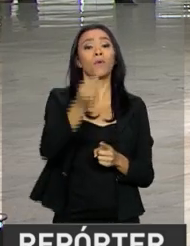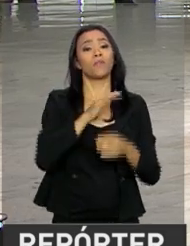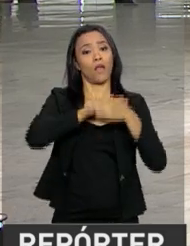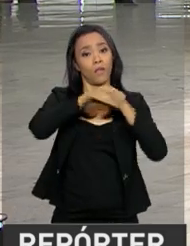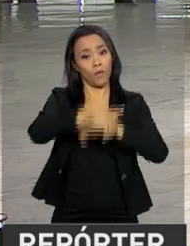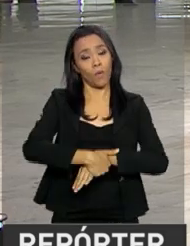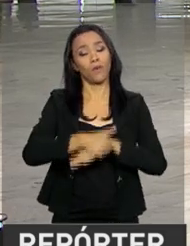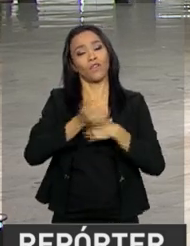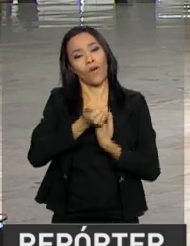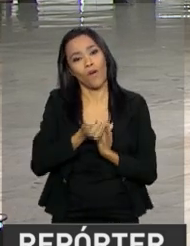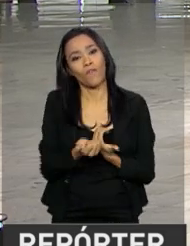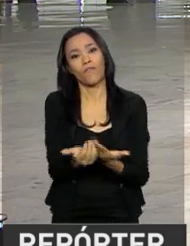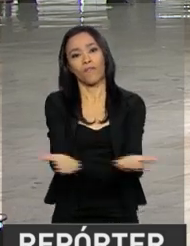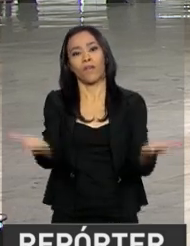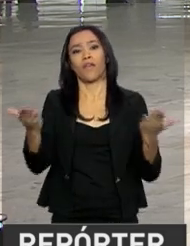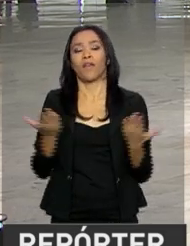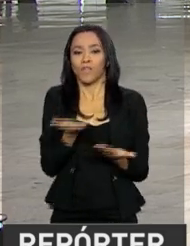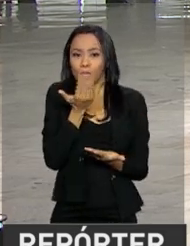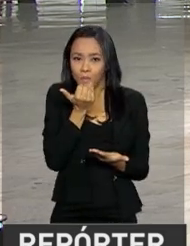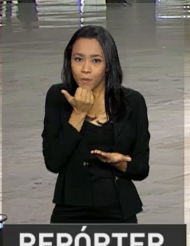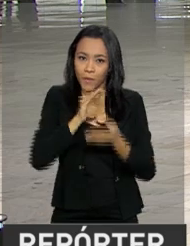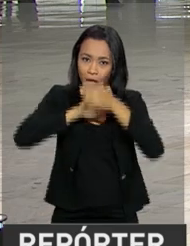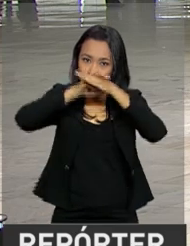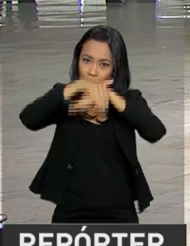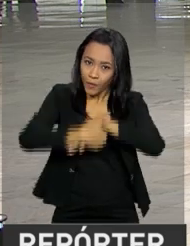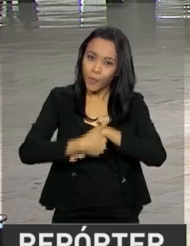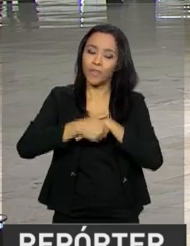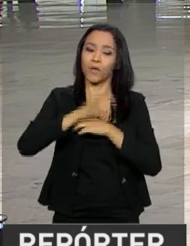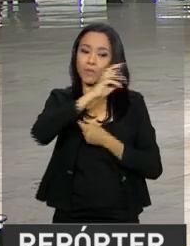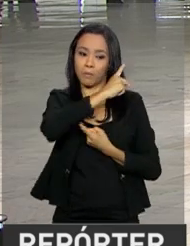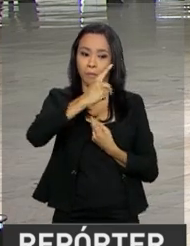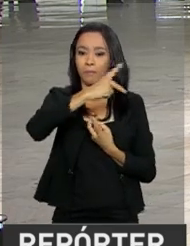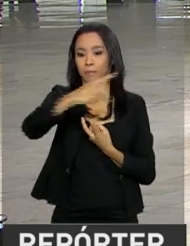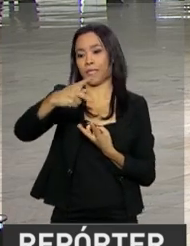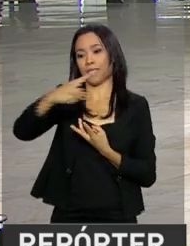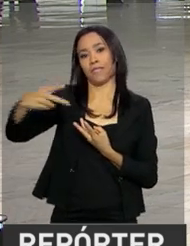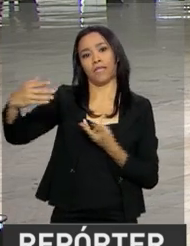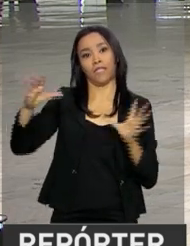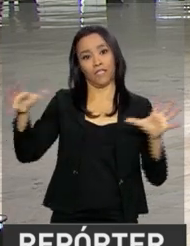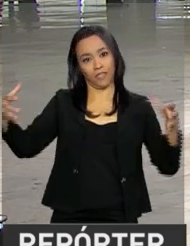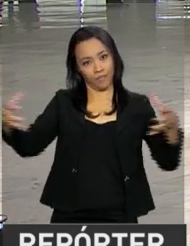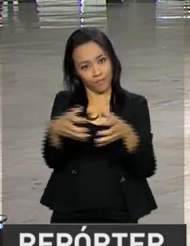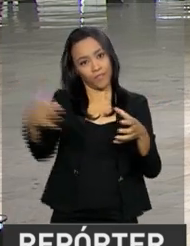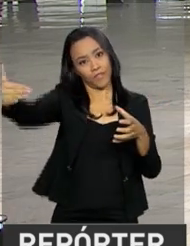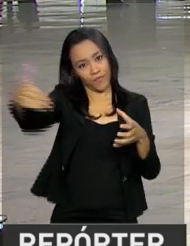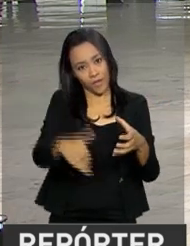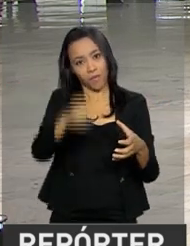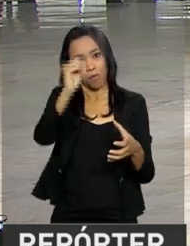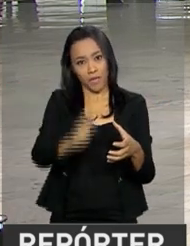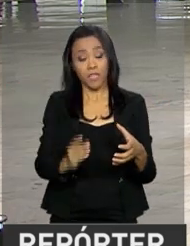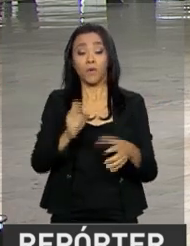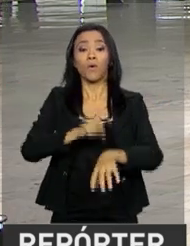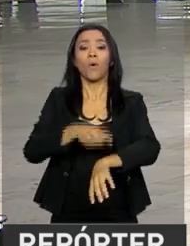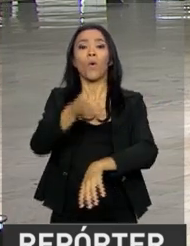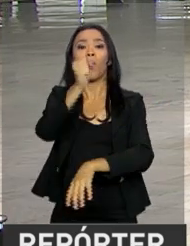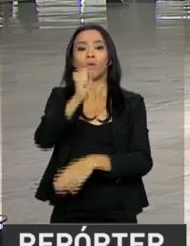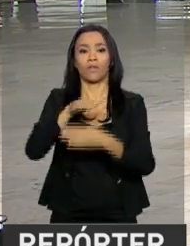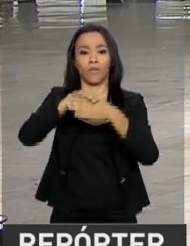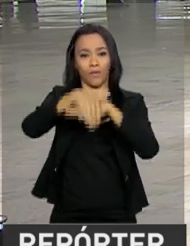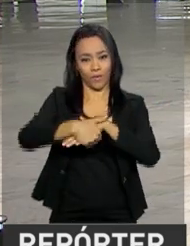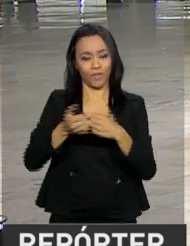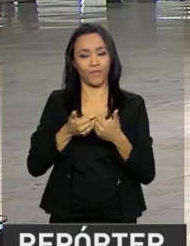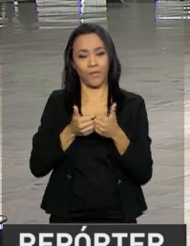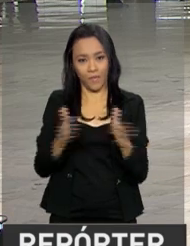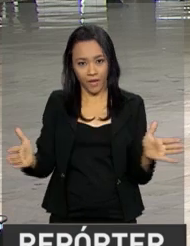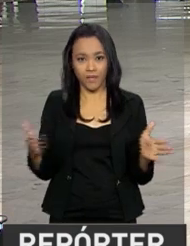homenagem aos líderes, chefes de Estado e de Governo que vieram ao Brasil. Esse jantar acontece a partir das 8 horas da noite no Palácio